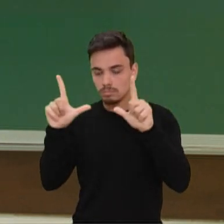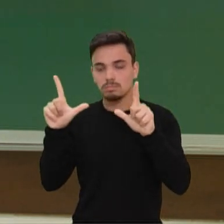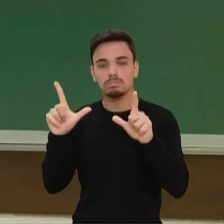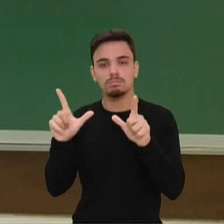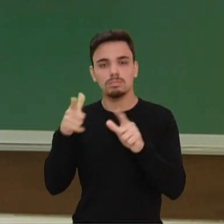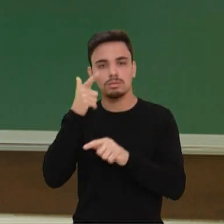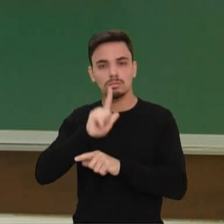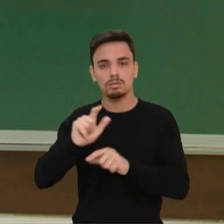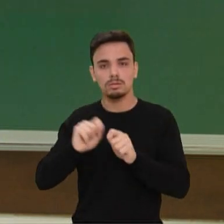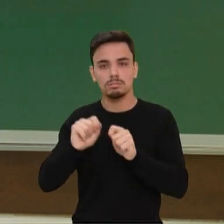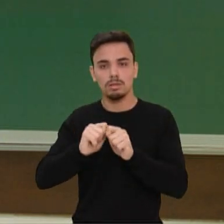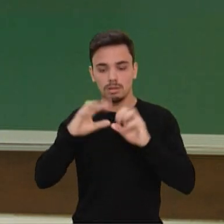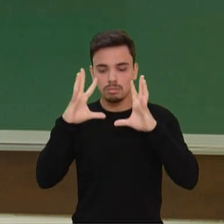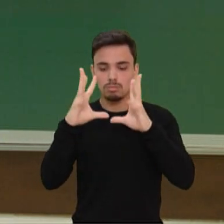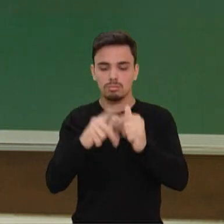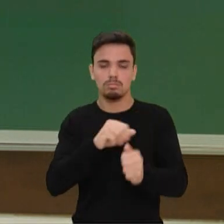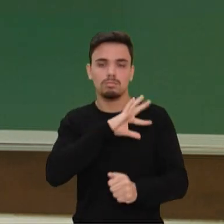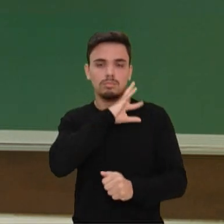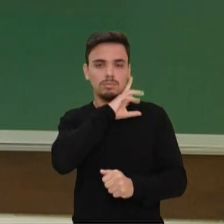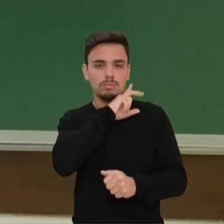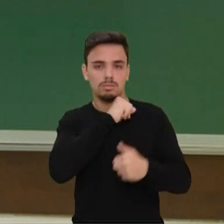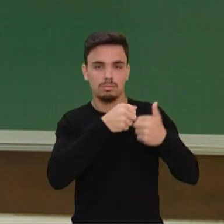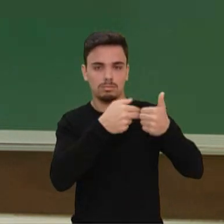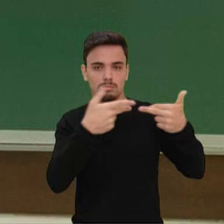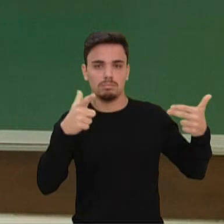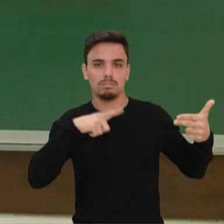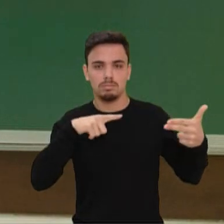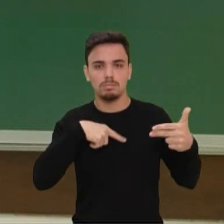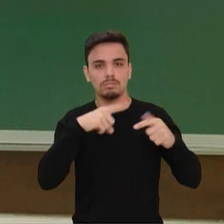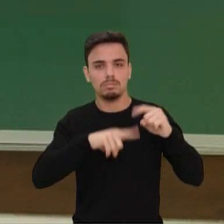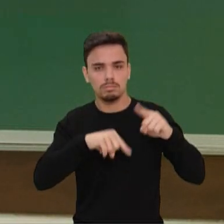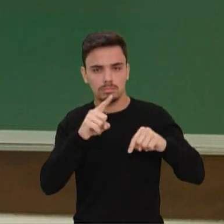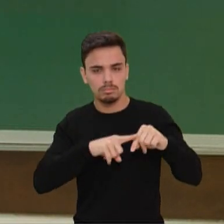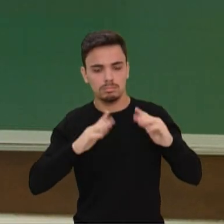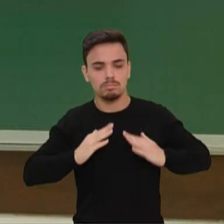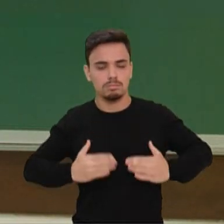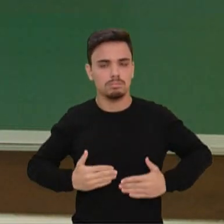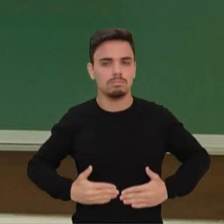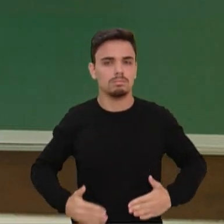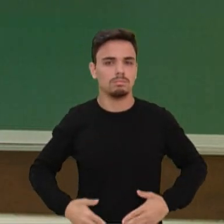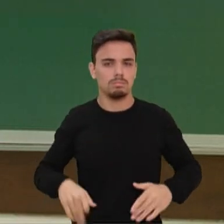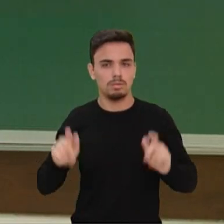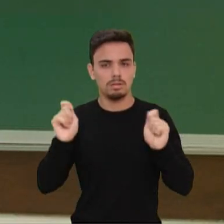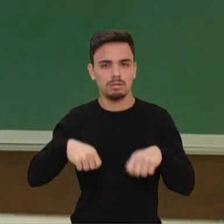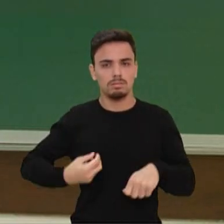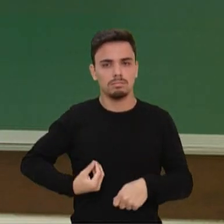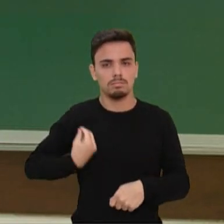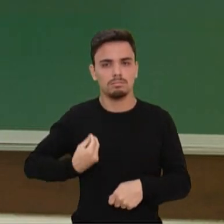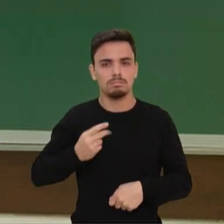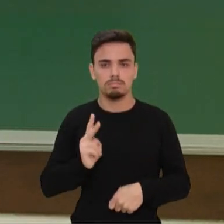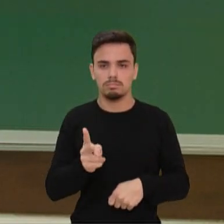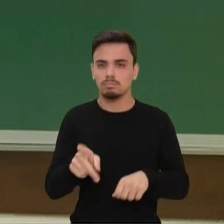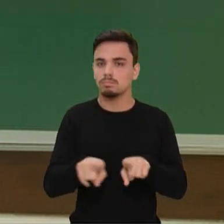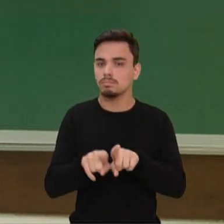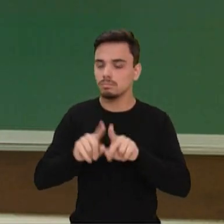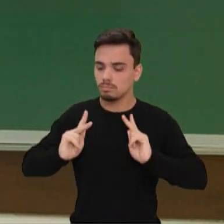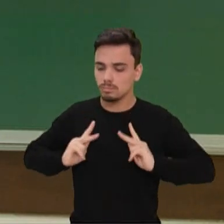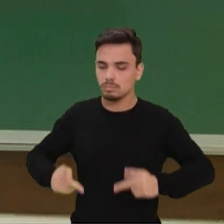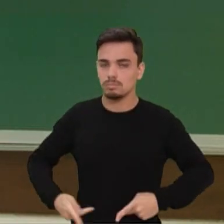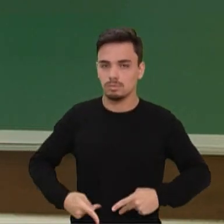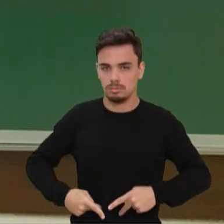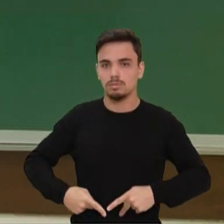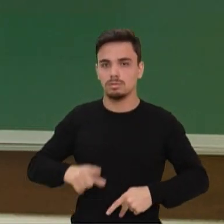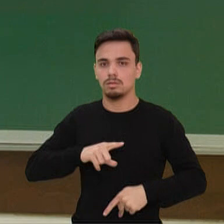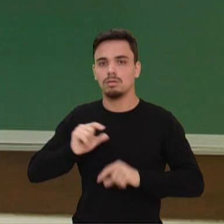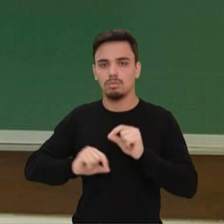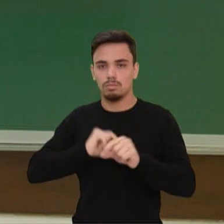todos os animais têm os seus instrumentos corporais para dar conta da sua vida, o ser humano tem essa